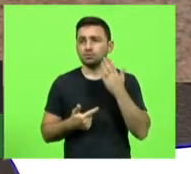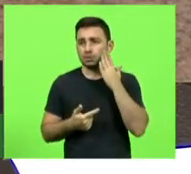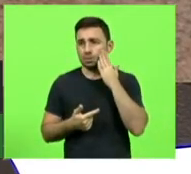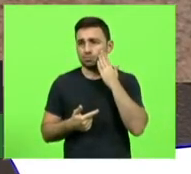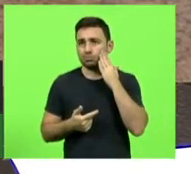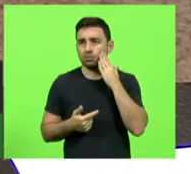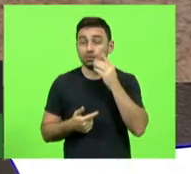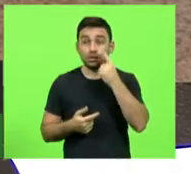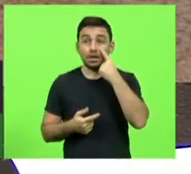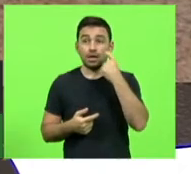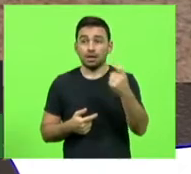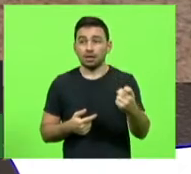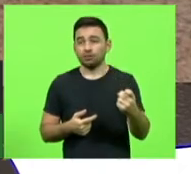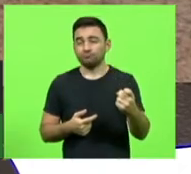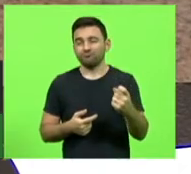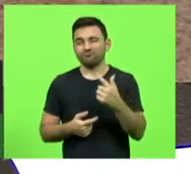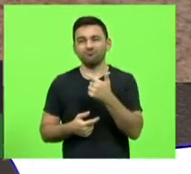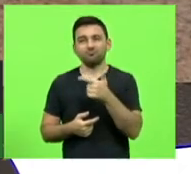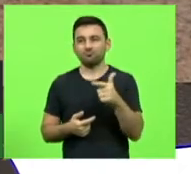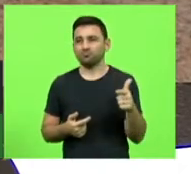mínimo, né?